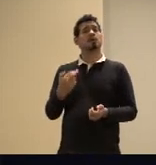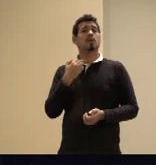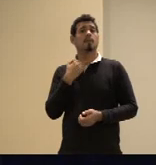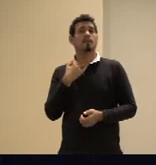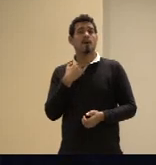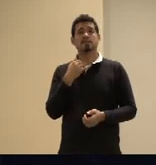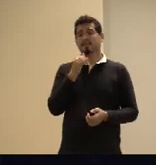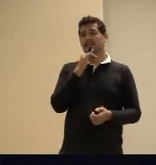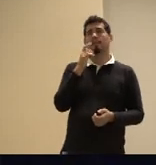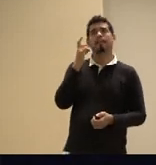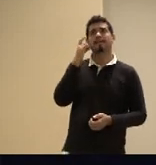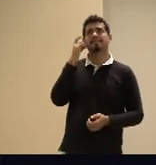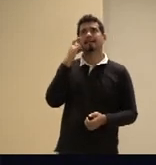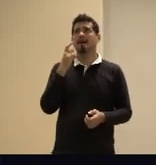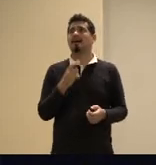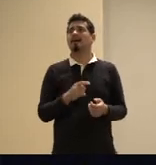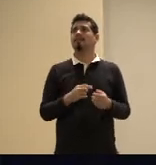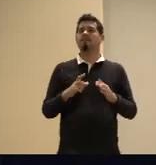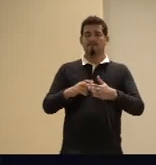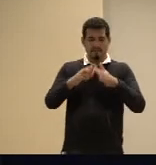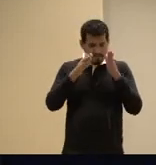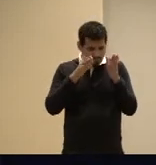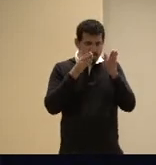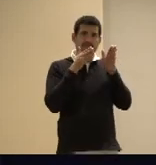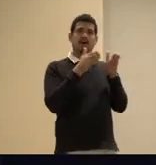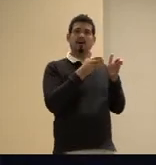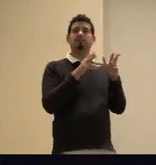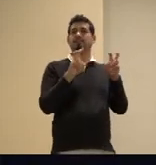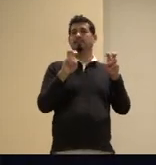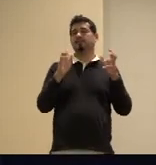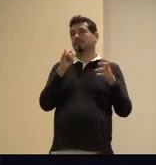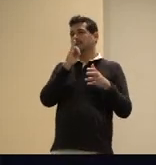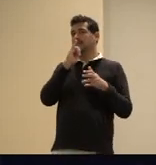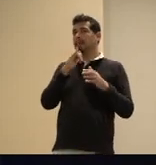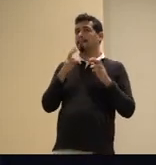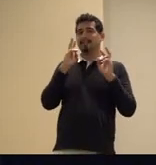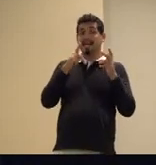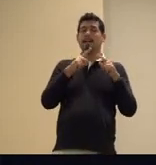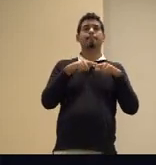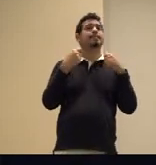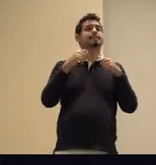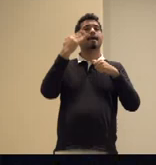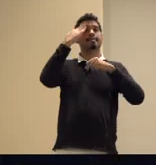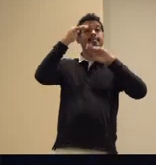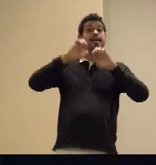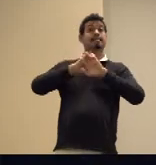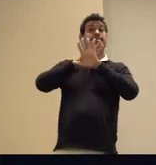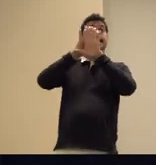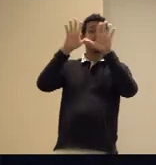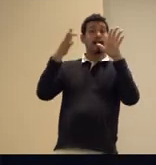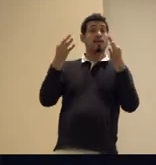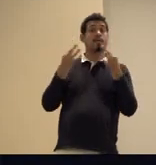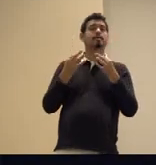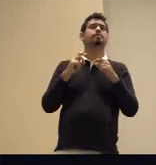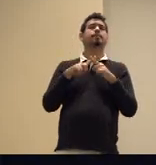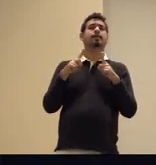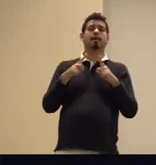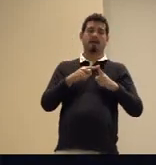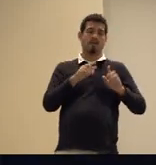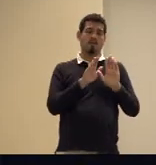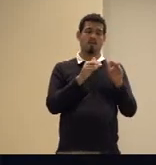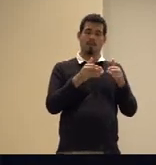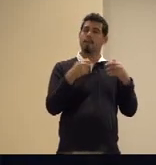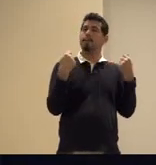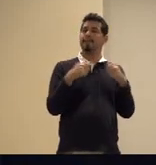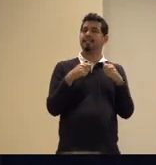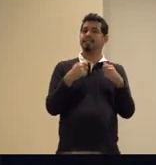pensar audiências concentradas, que é o tema de hoje, sem entender que a audiência concentrada